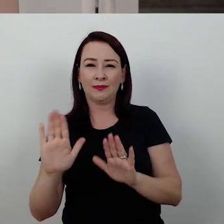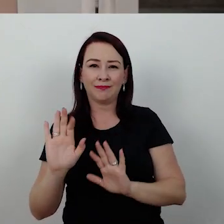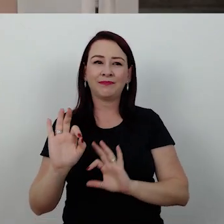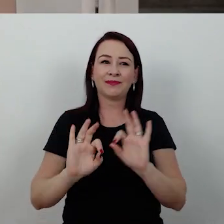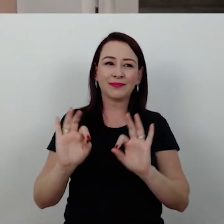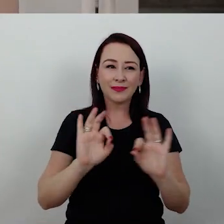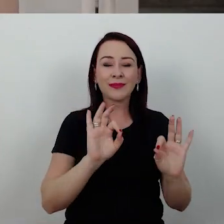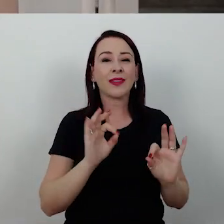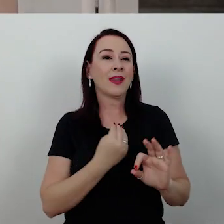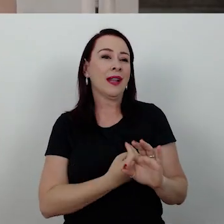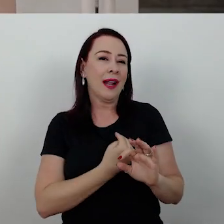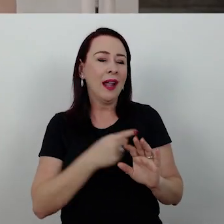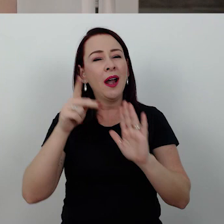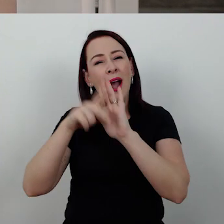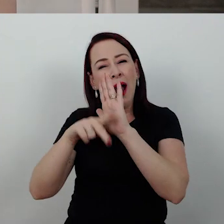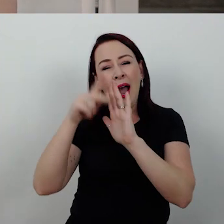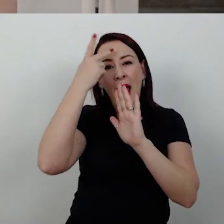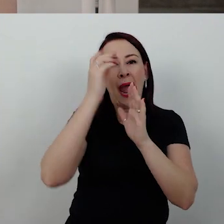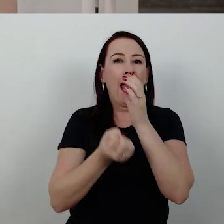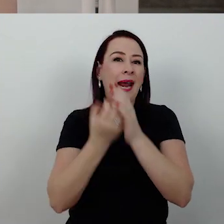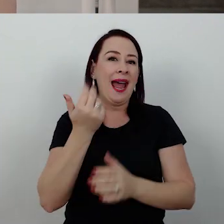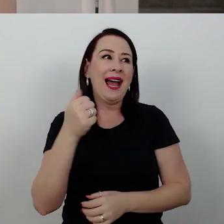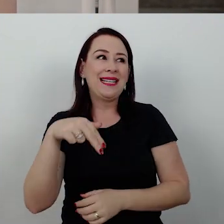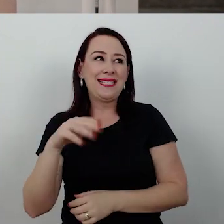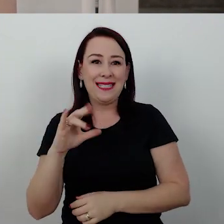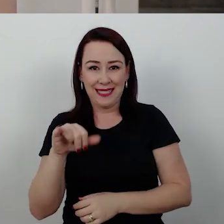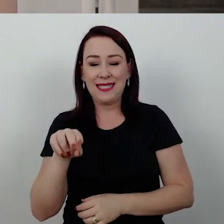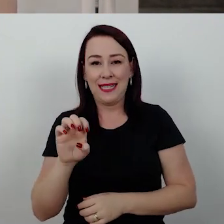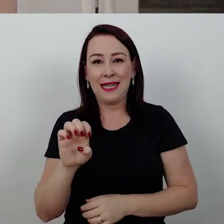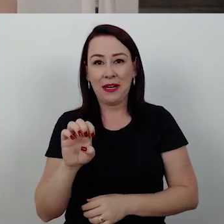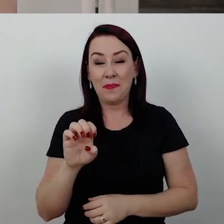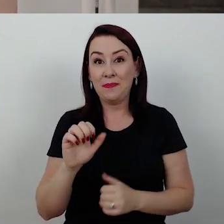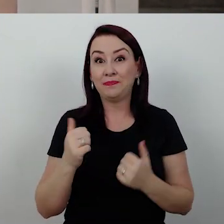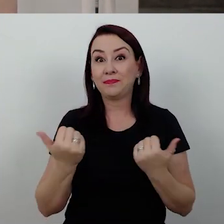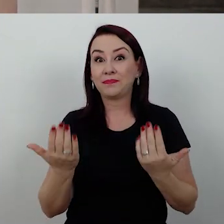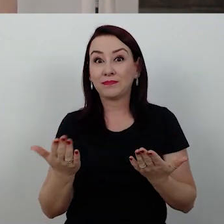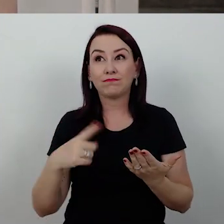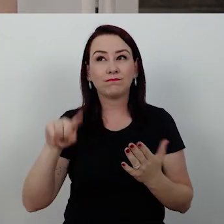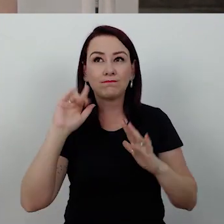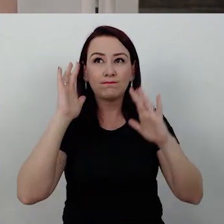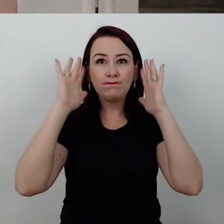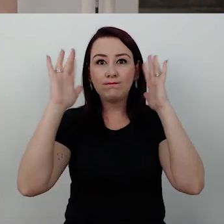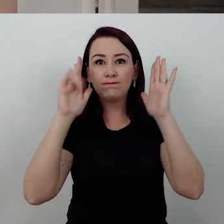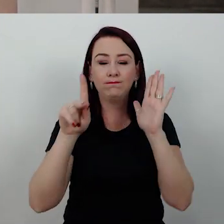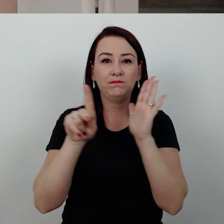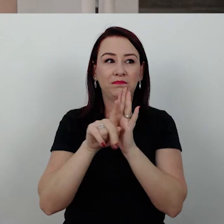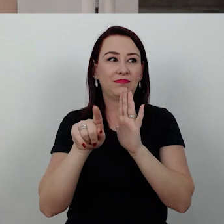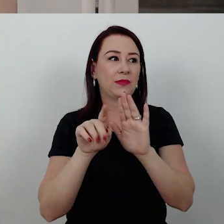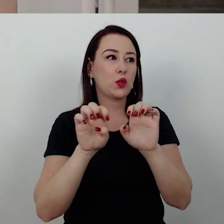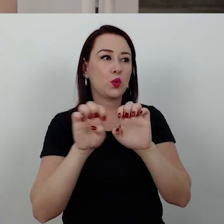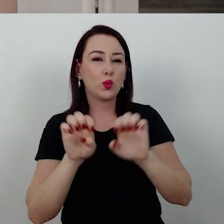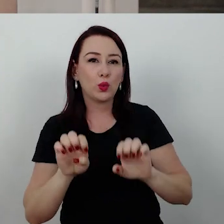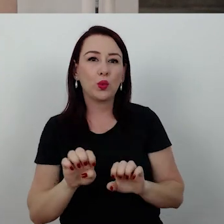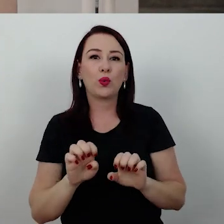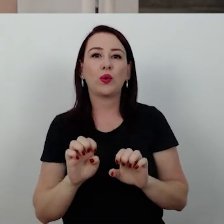Alfredo Manevi, lá na SPCine, e quando ele, né, pensa nessa estrutura da